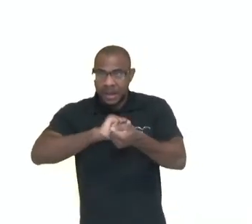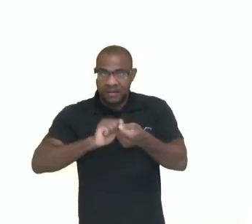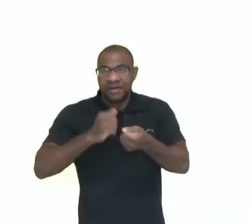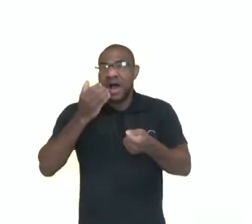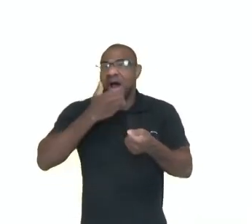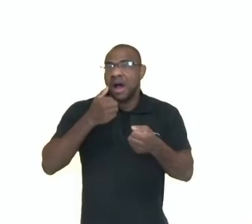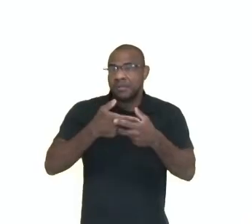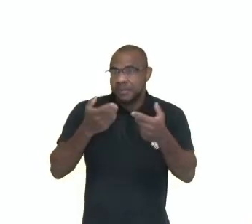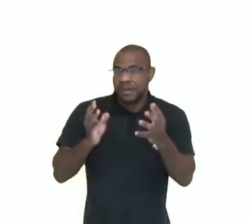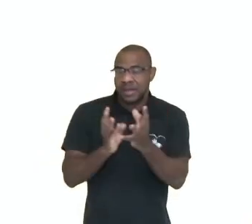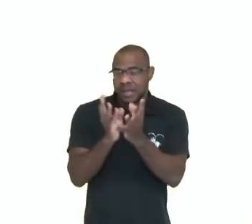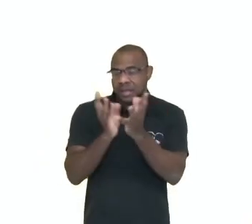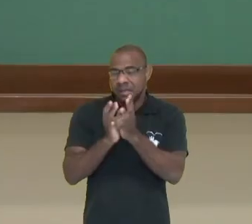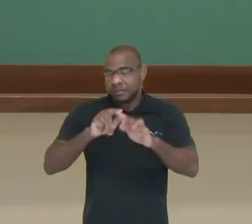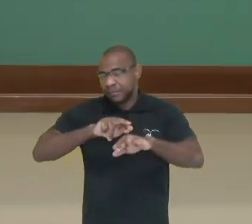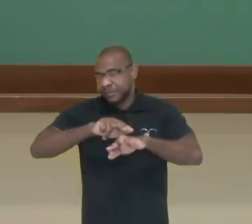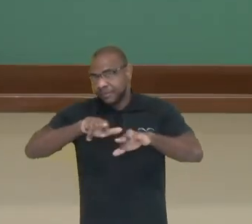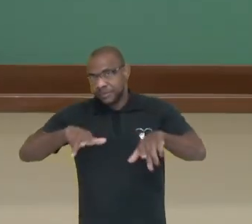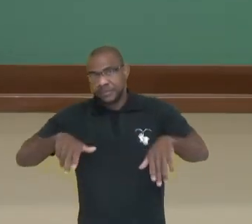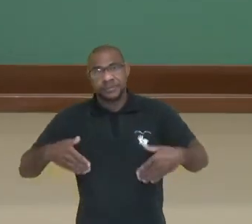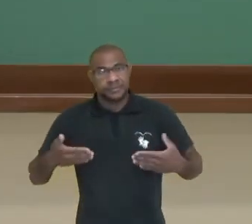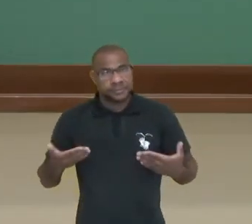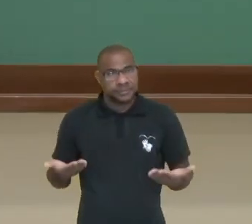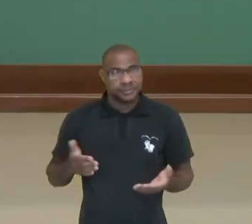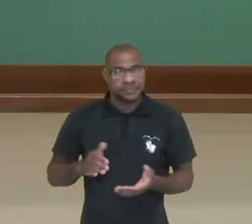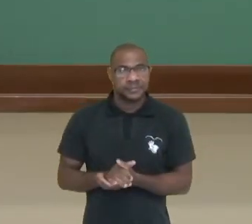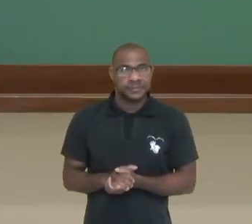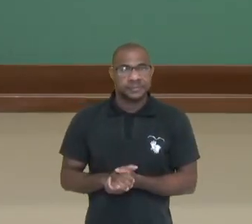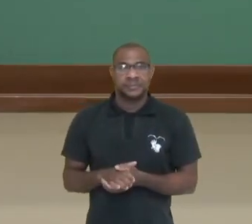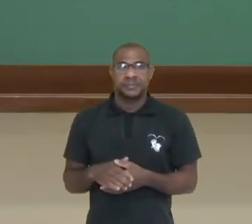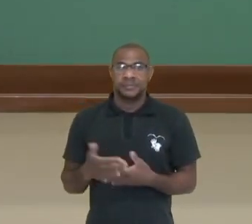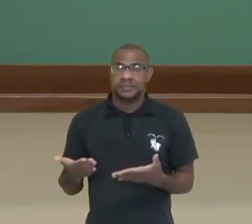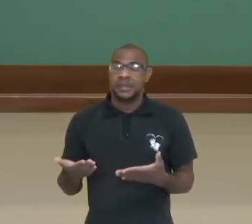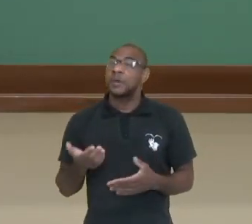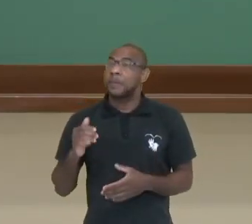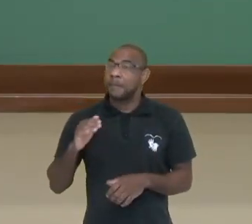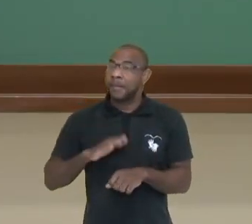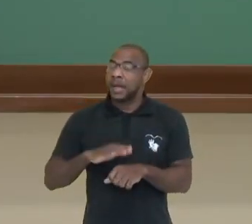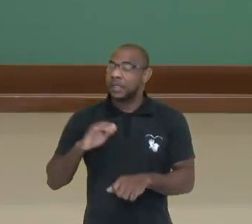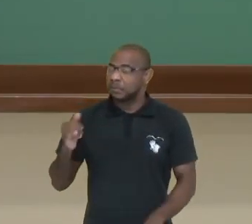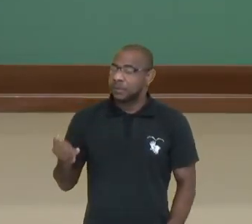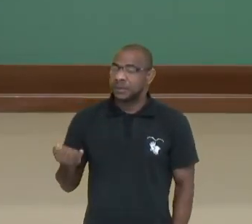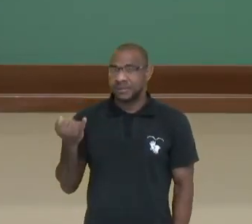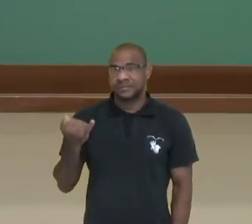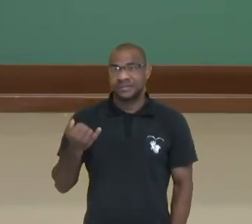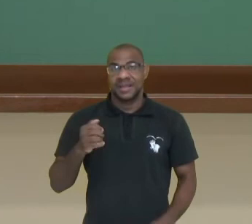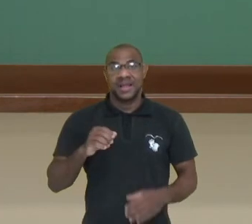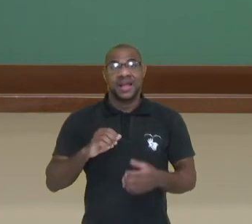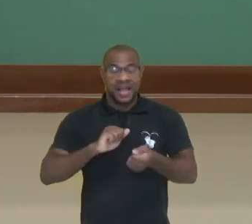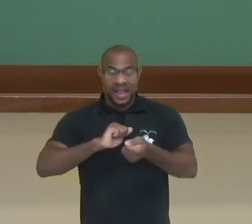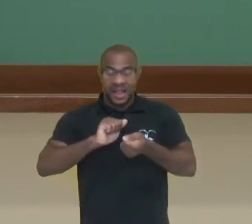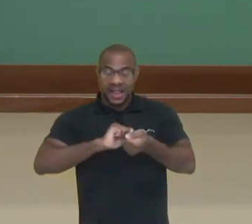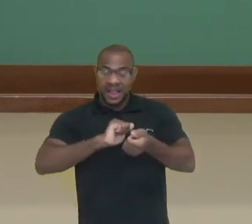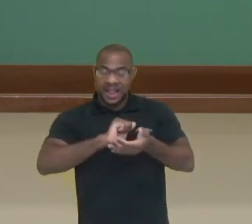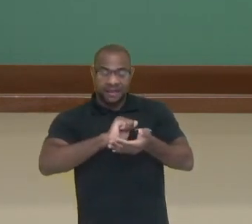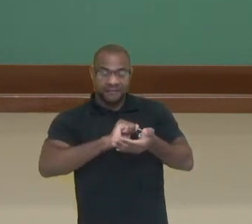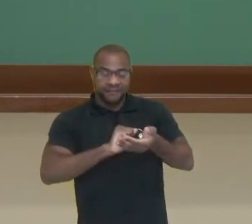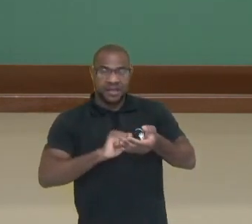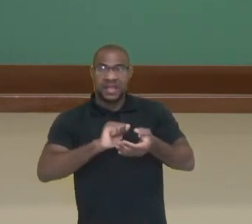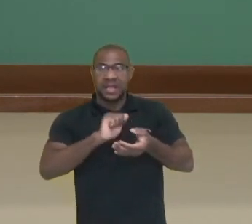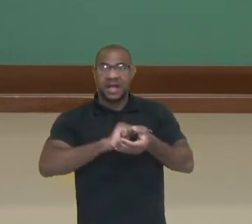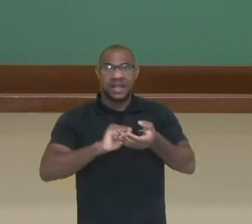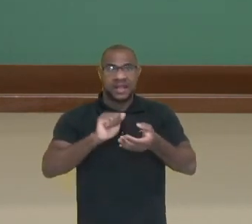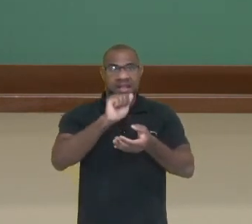frutas, verduras e legumes. Meus queridos e minhas queridas, isso é o mais importante. Higienização. Não